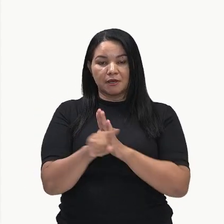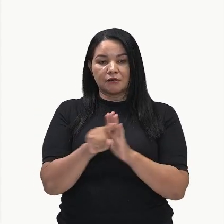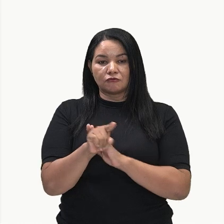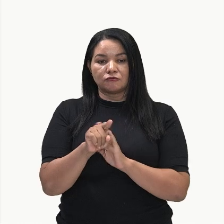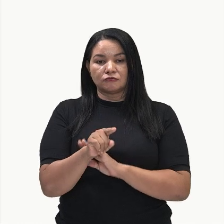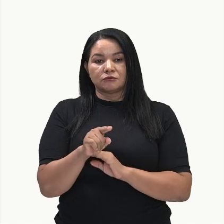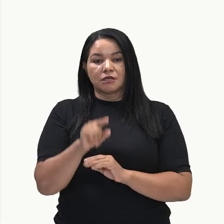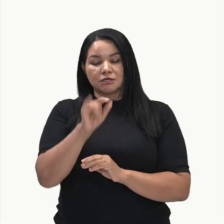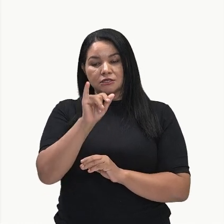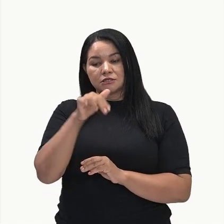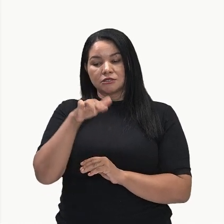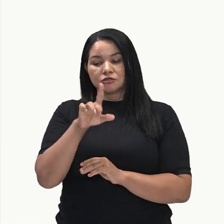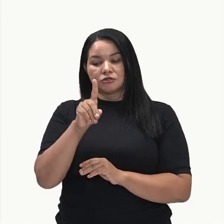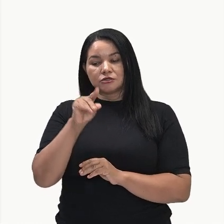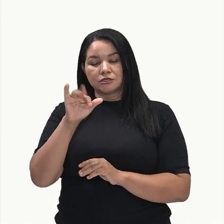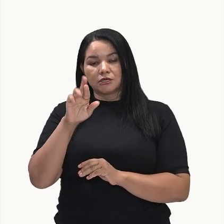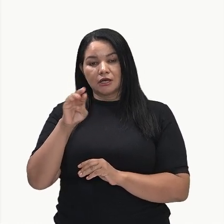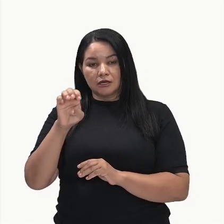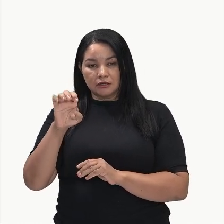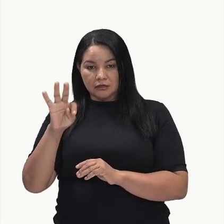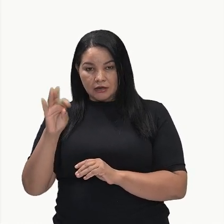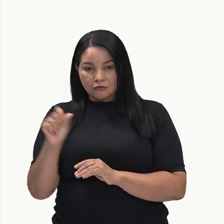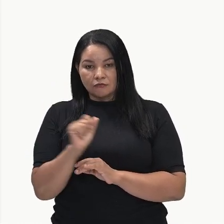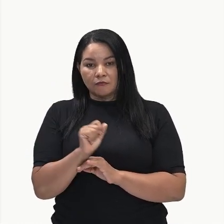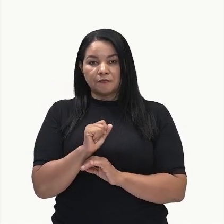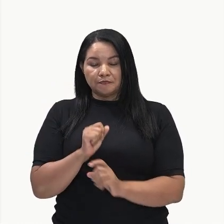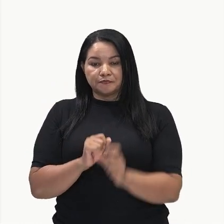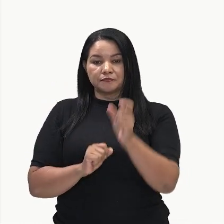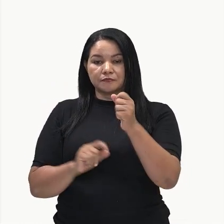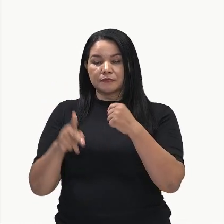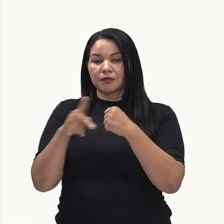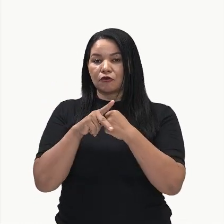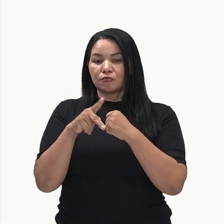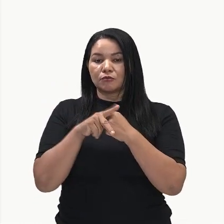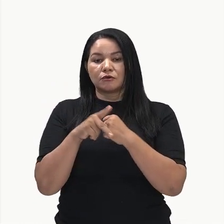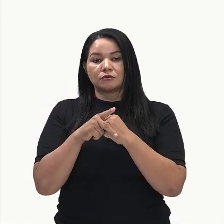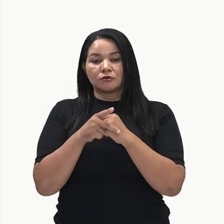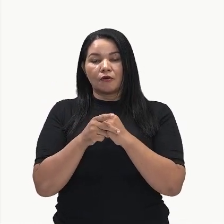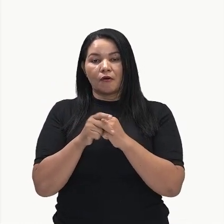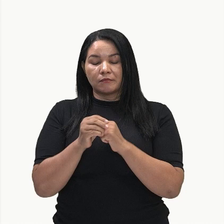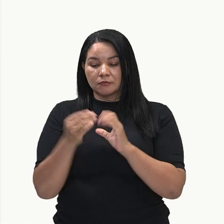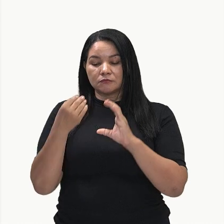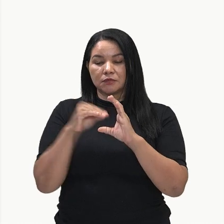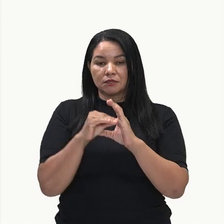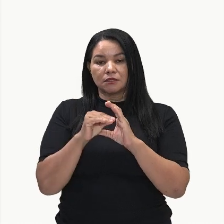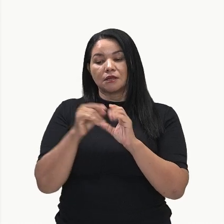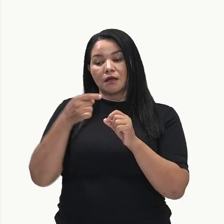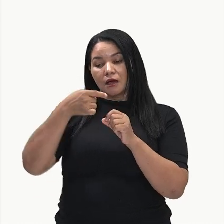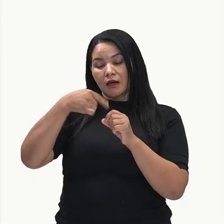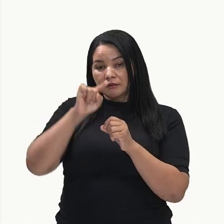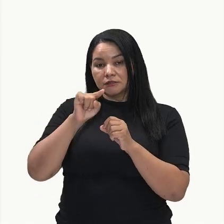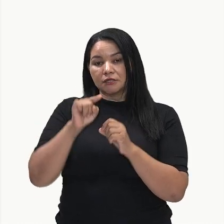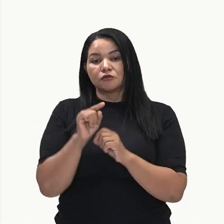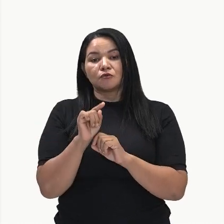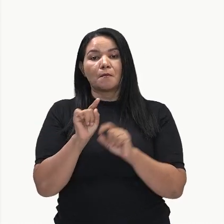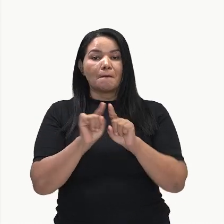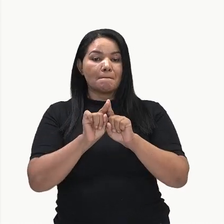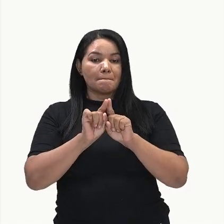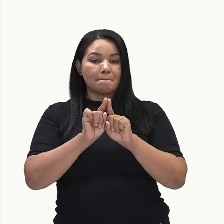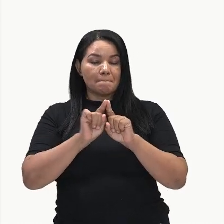caso dessa pergunta aqui, o pronome interrogativo vai aparecer, vai, com o acento sim, mas tem